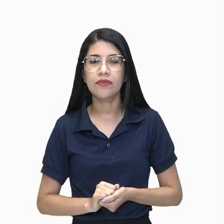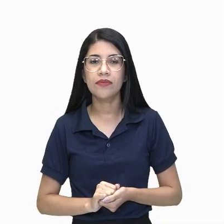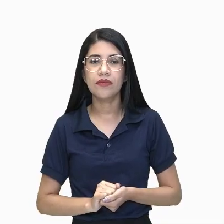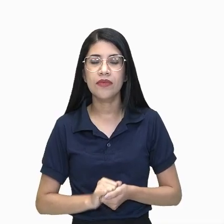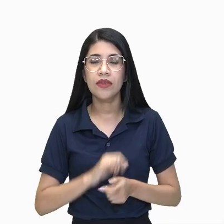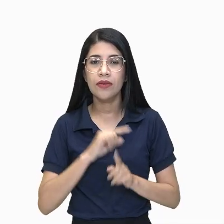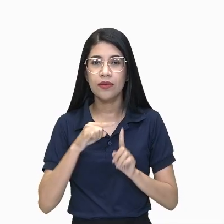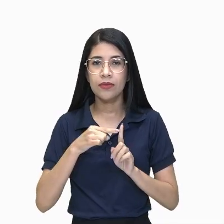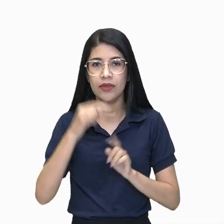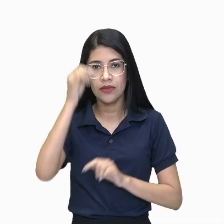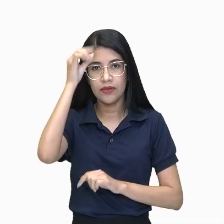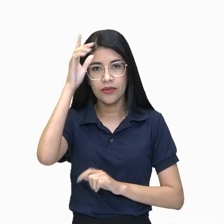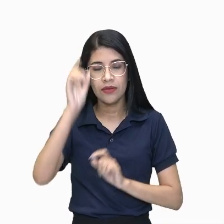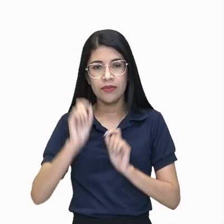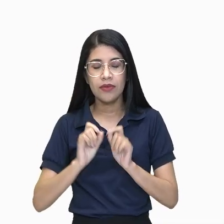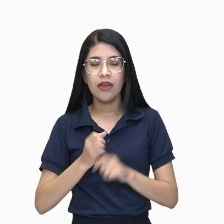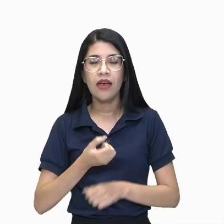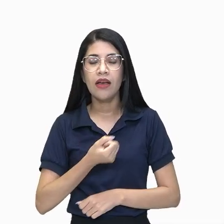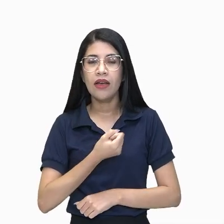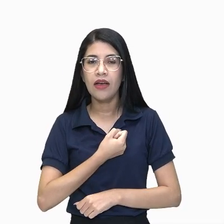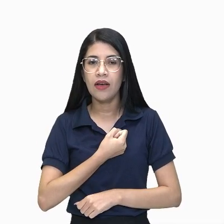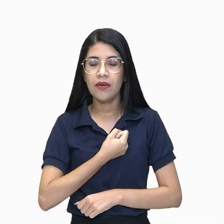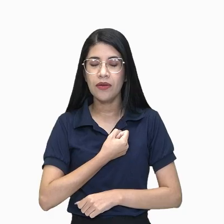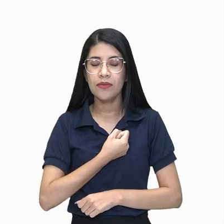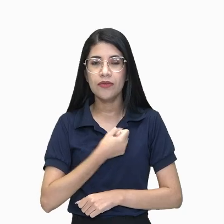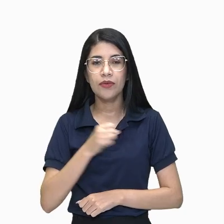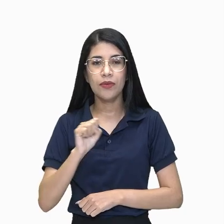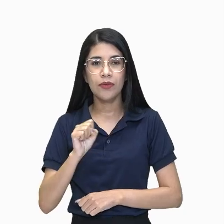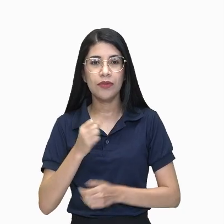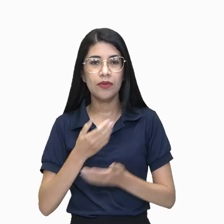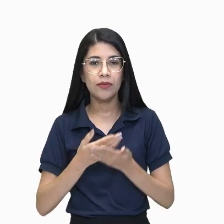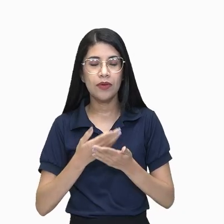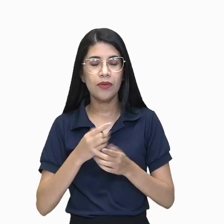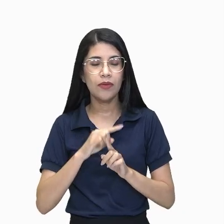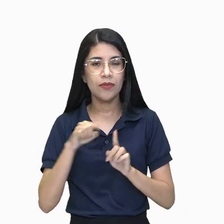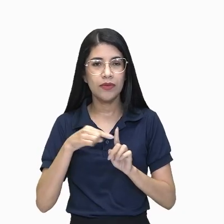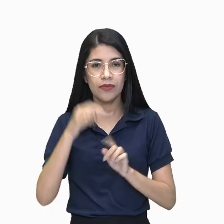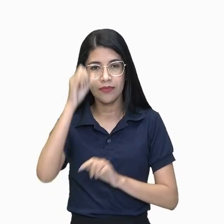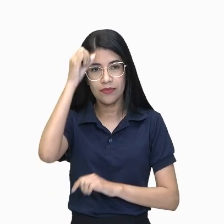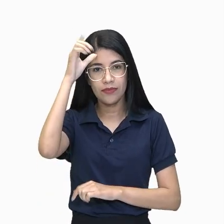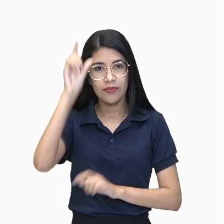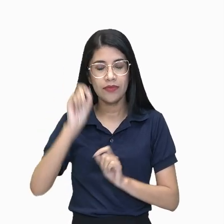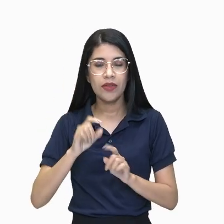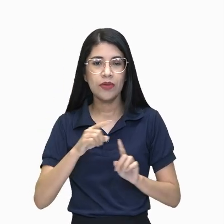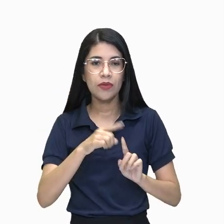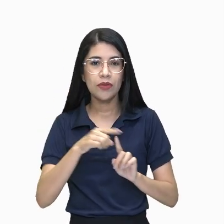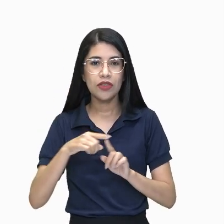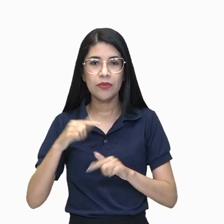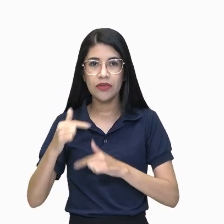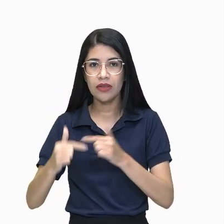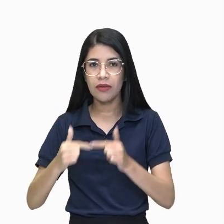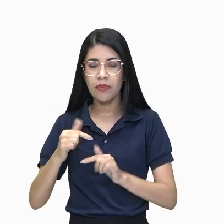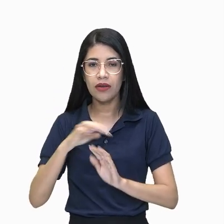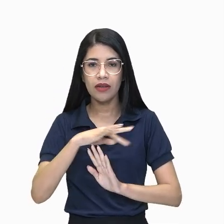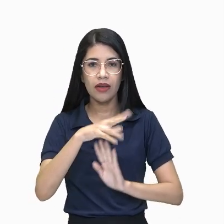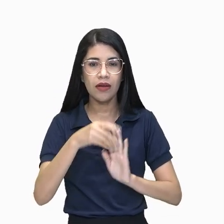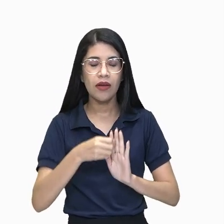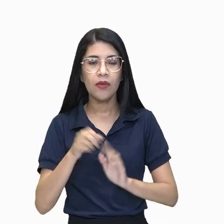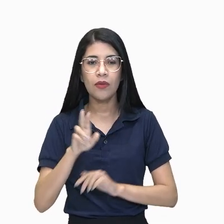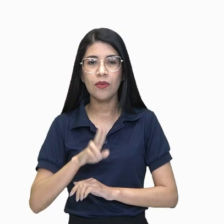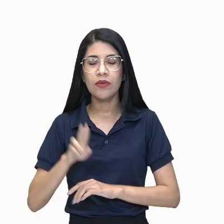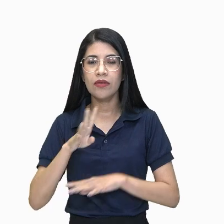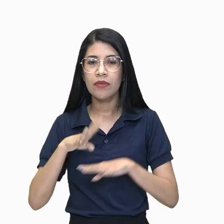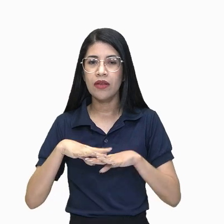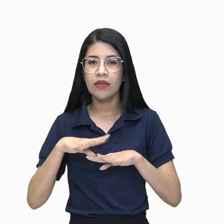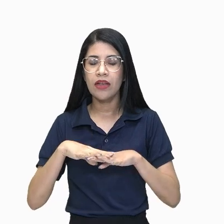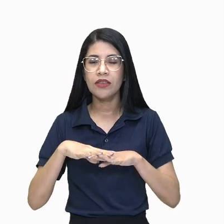de conhecimento. Olha só, hoje é a aula de número 8. Objeto de conhecimento. Tipos de ocupação na Amazônia, usando a matemática para